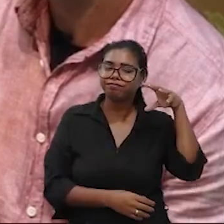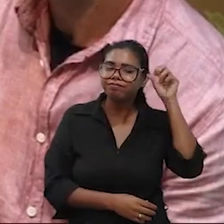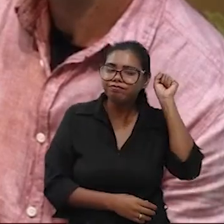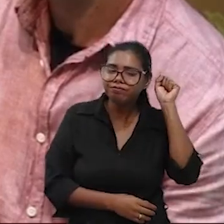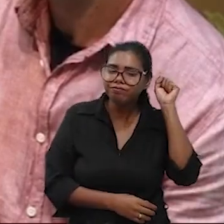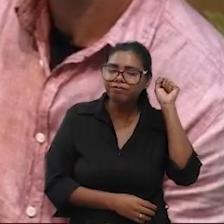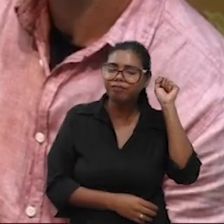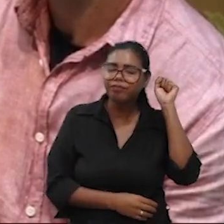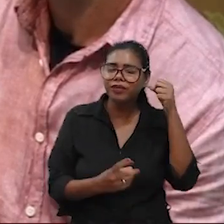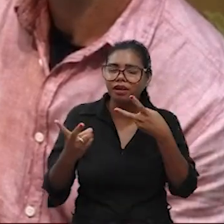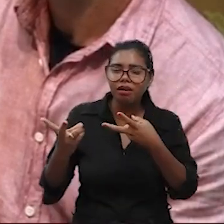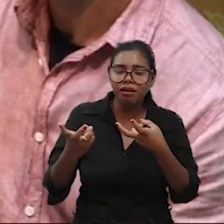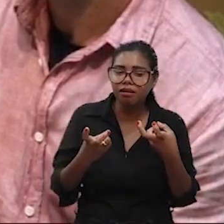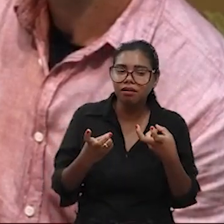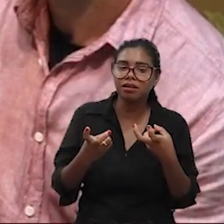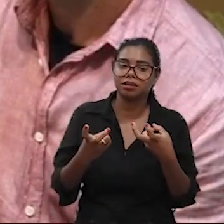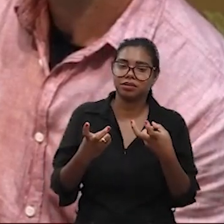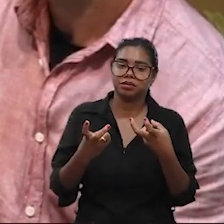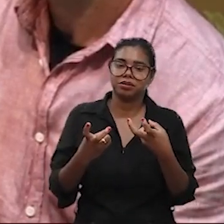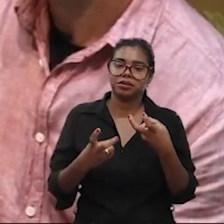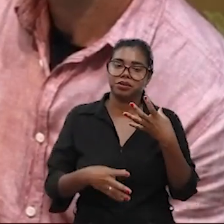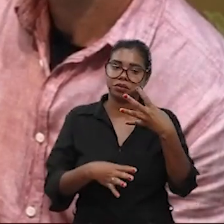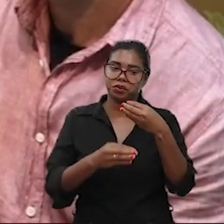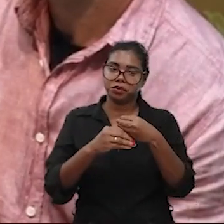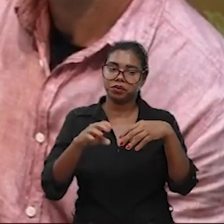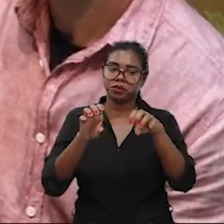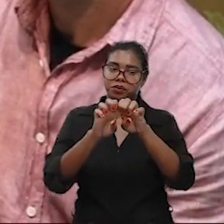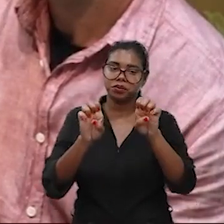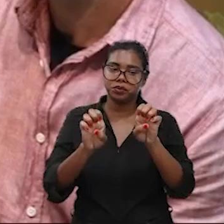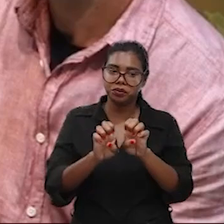eu percebi na construção que